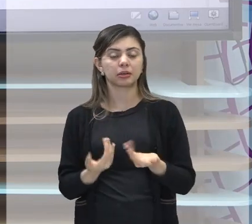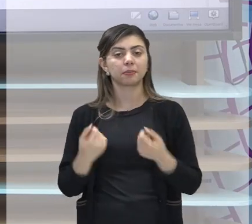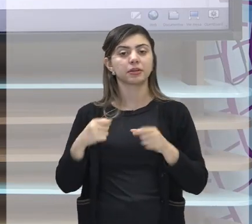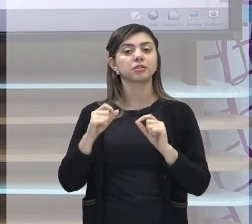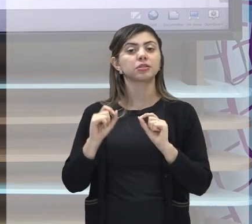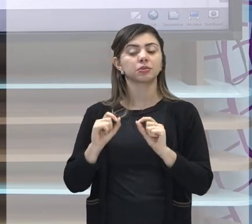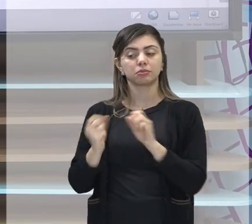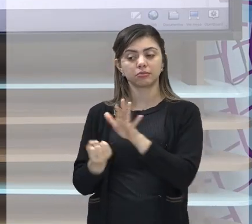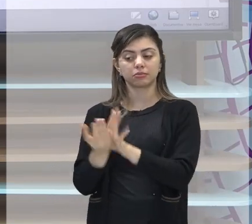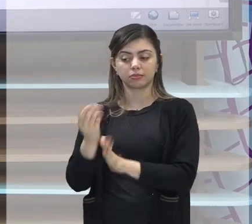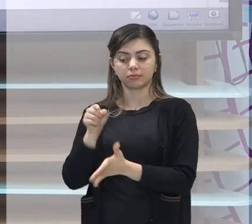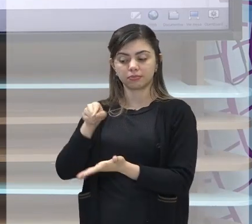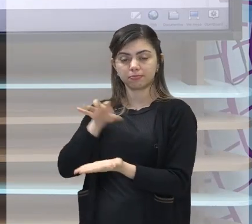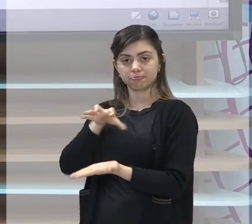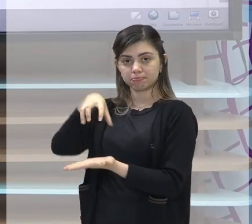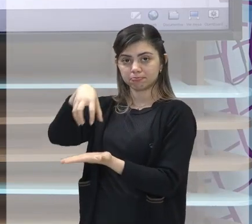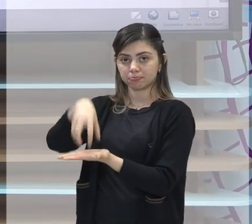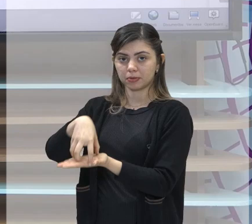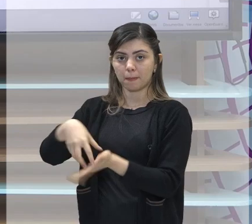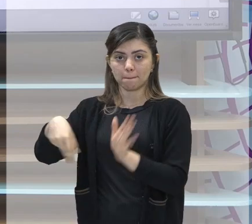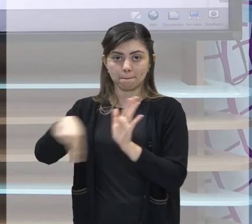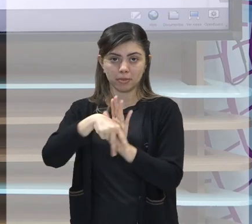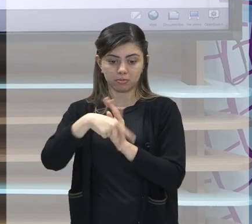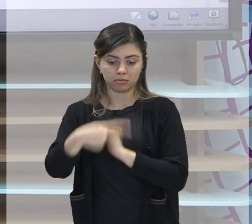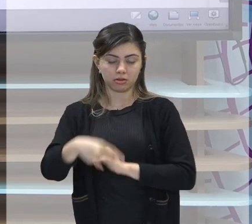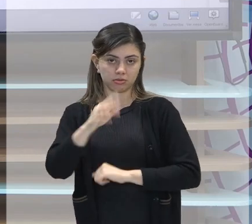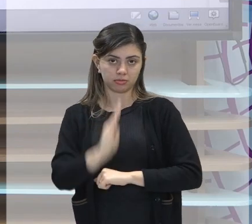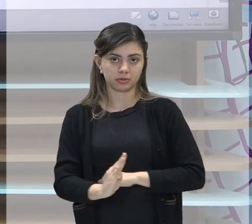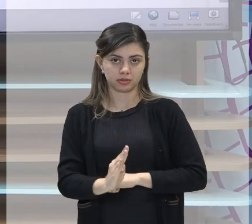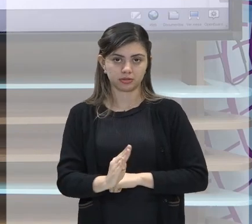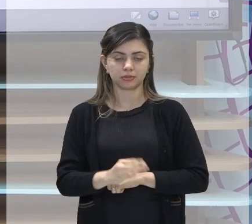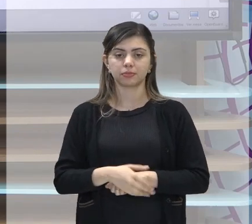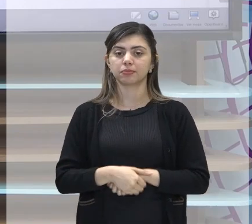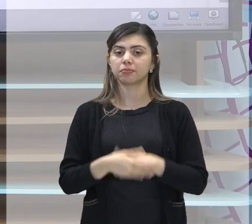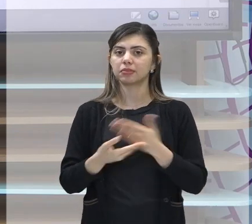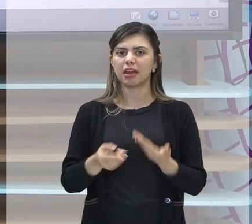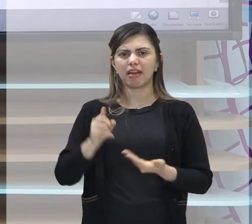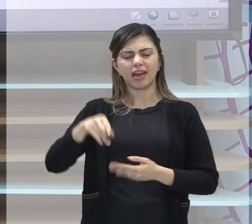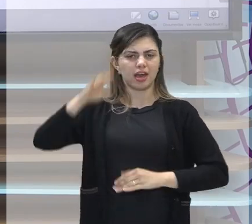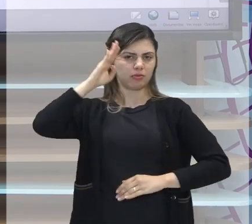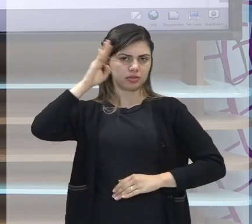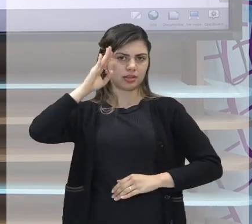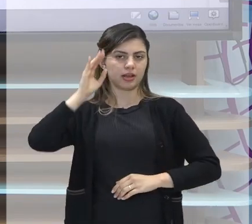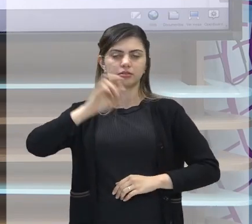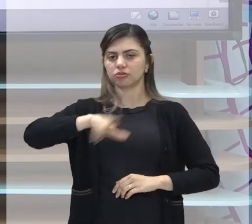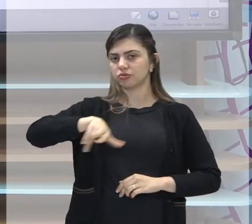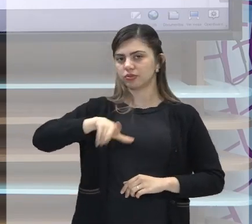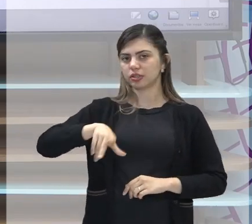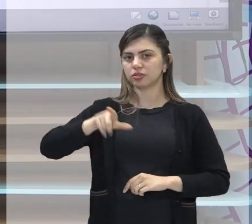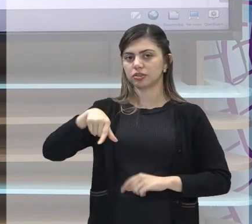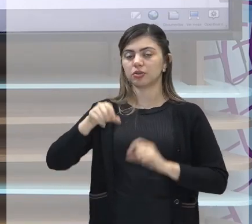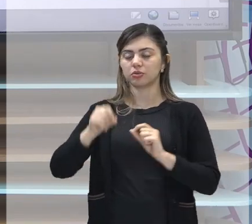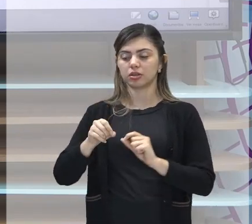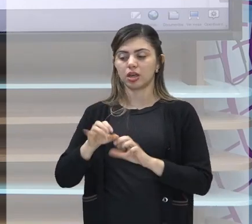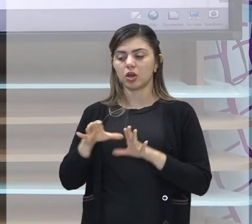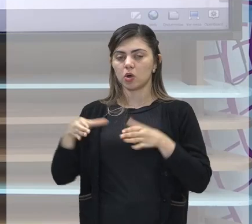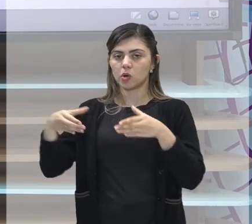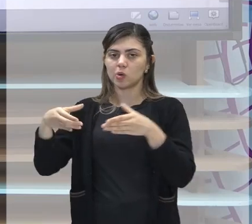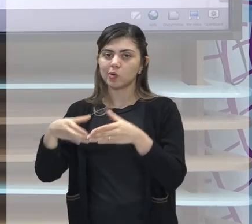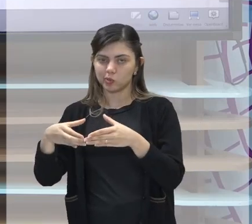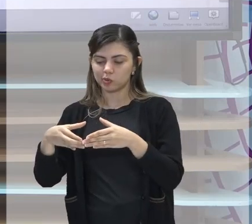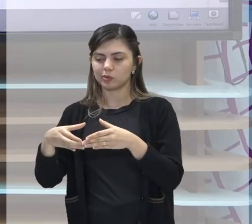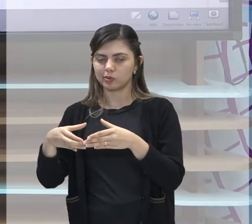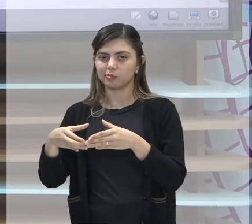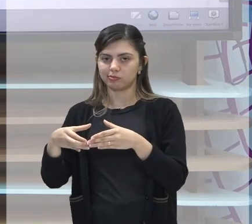uma guarda do Brasil, Não é um exército, é uma guarda organizada